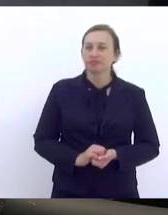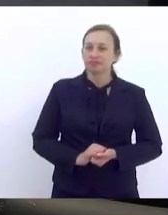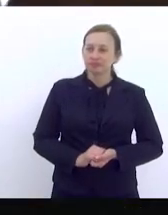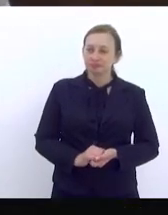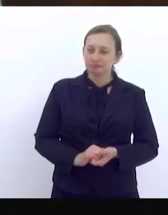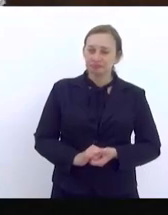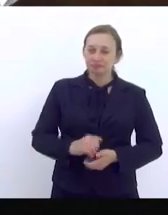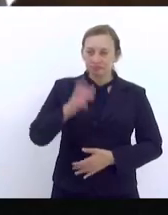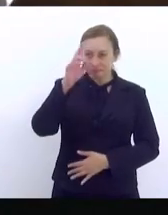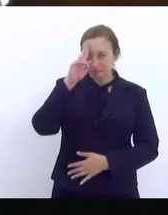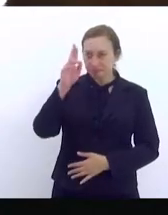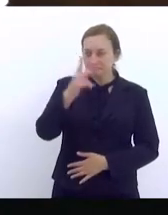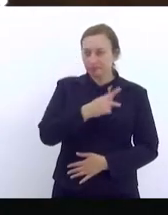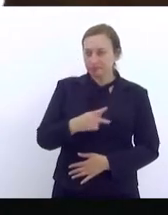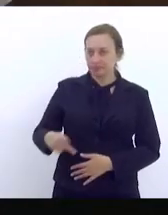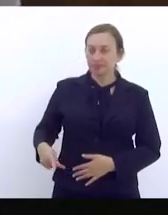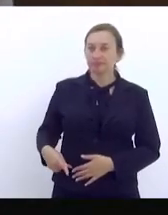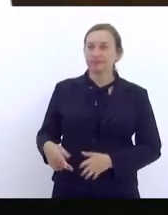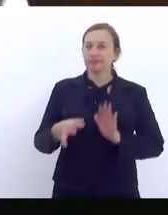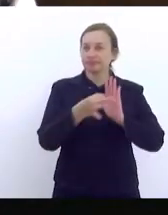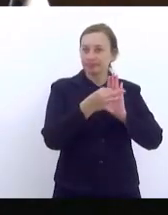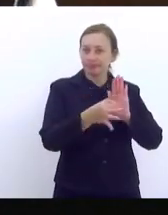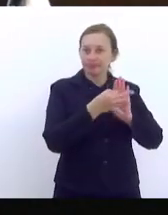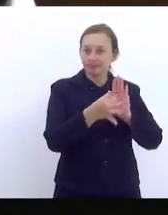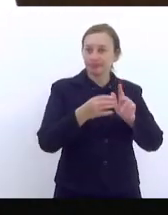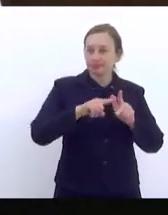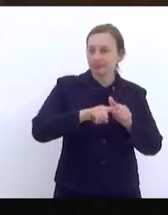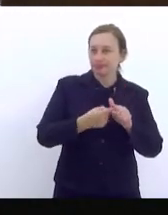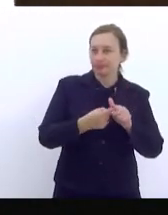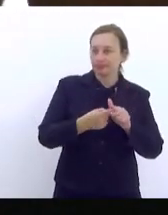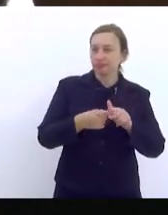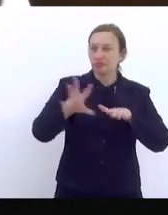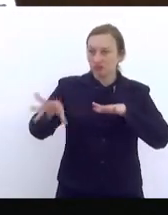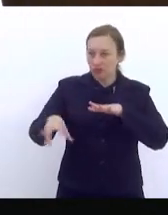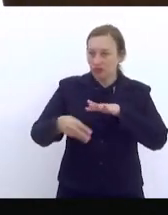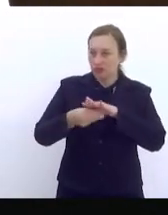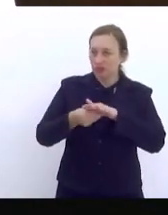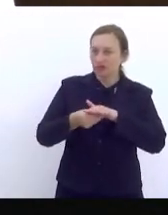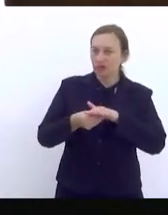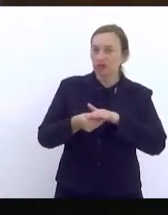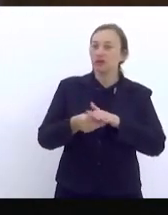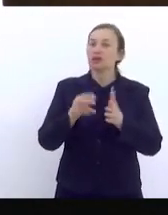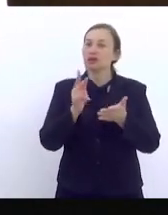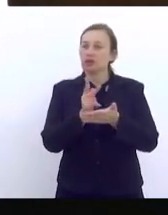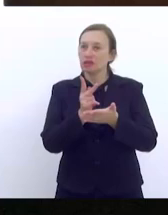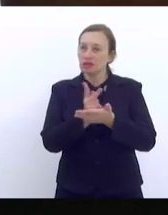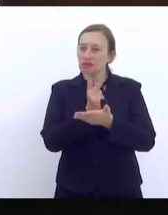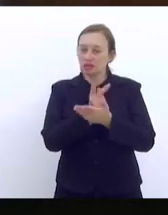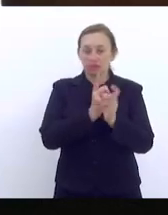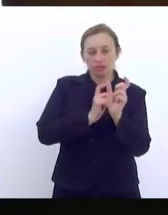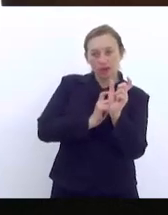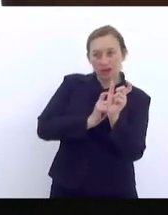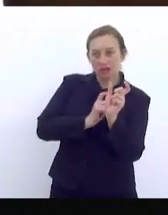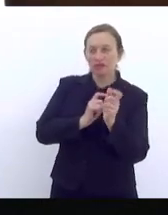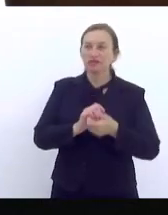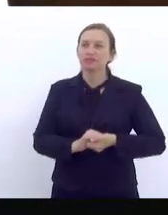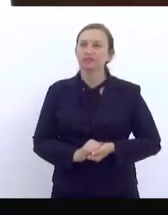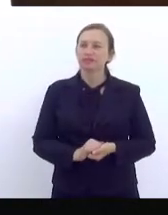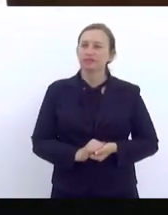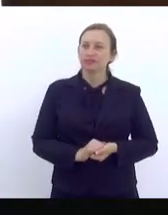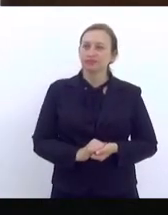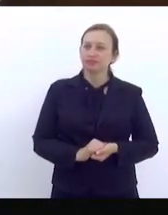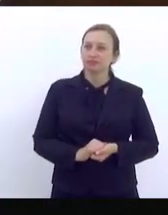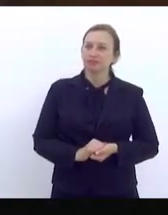Presidente é pela parecer pela correção da ementa dessa questão e